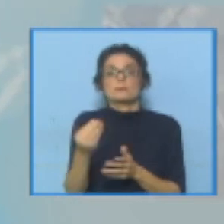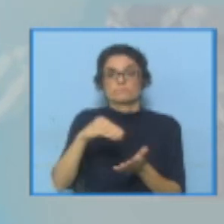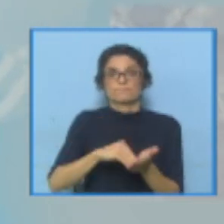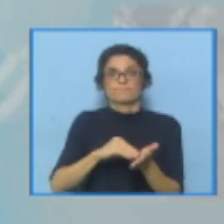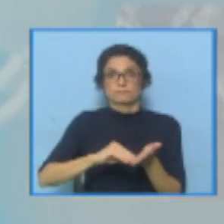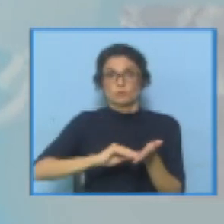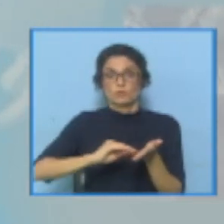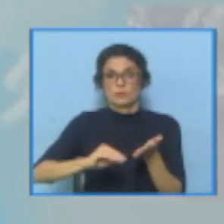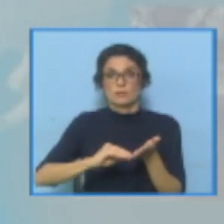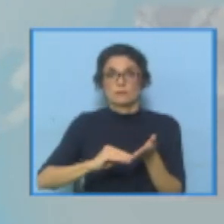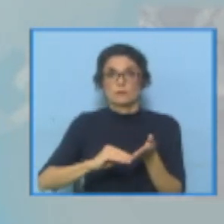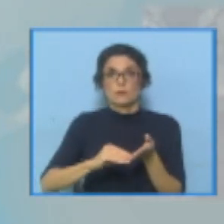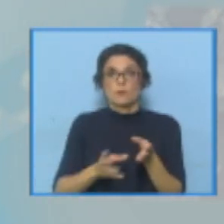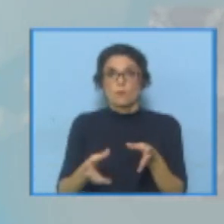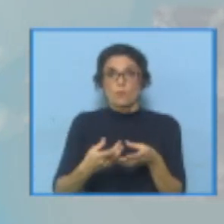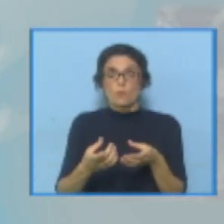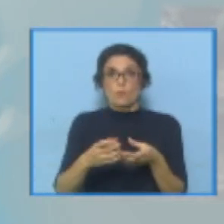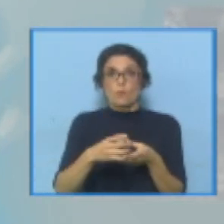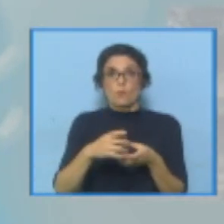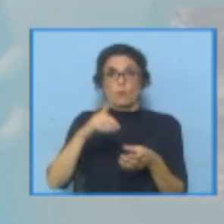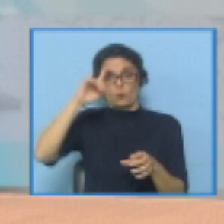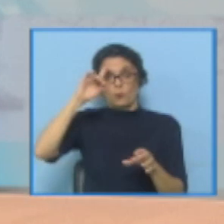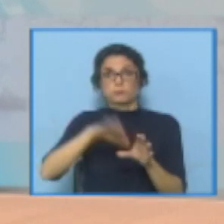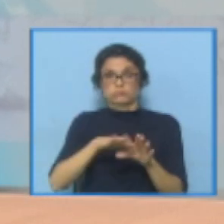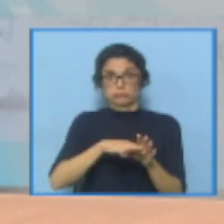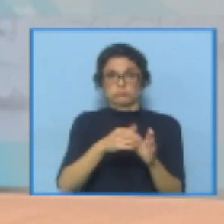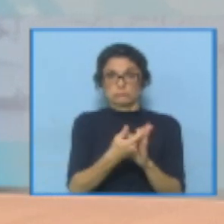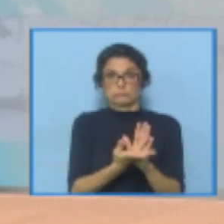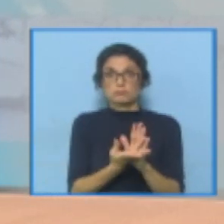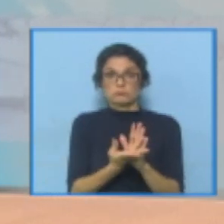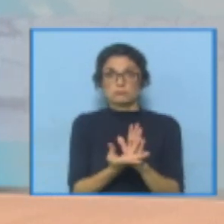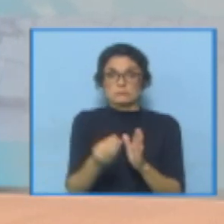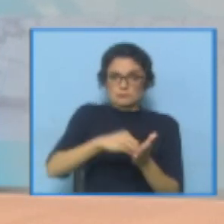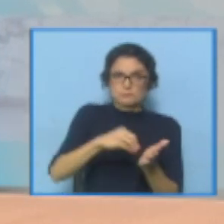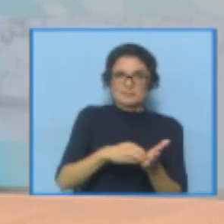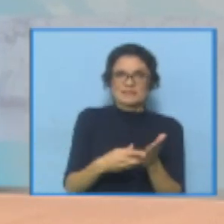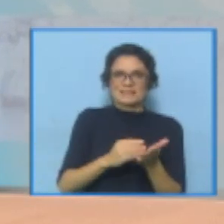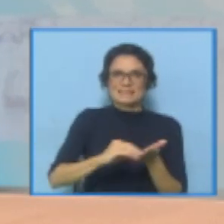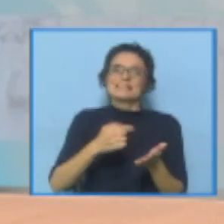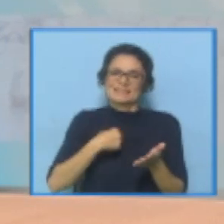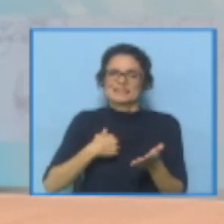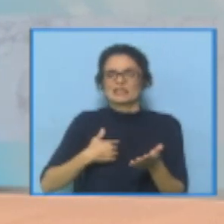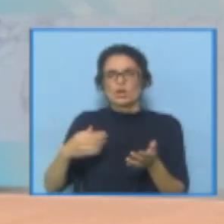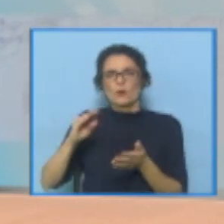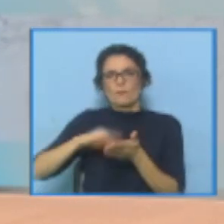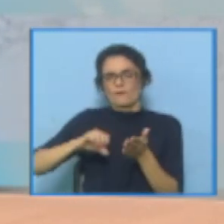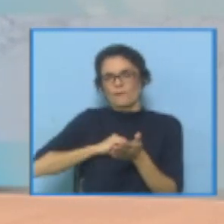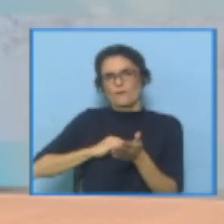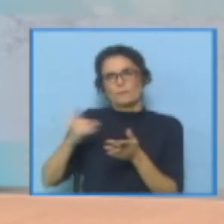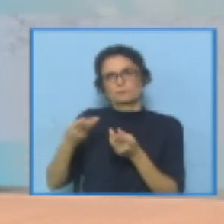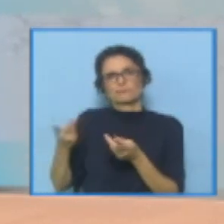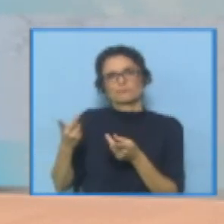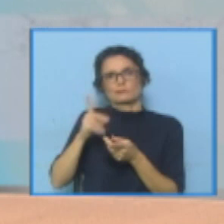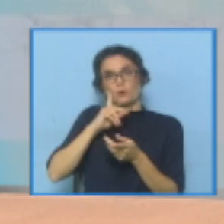não é, que se lançam nesta aventura? Sim, eu e a minha companheira de jornadas, não é, muito dedicadas à investigação